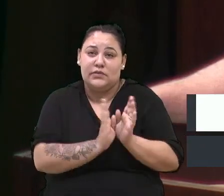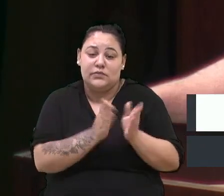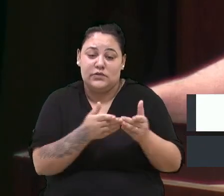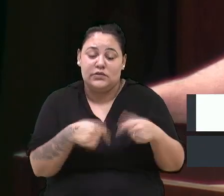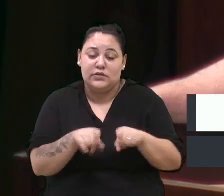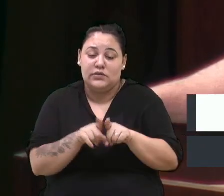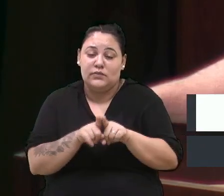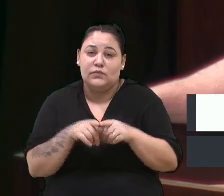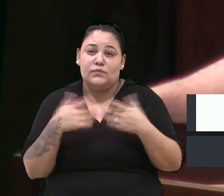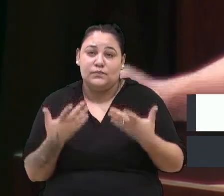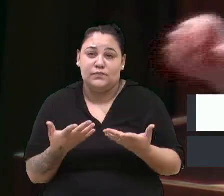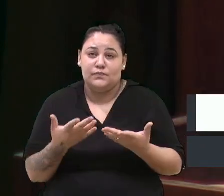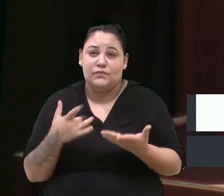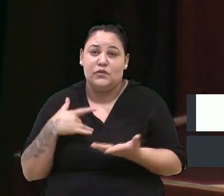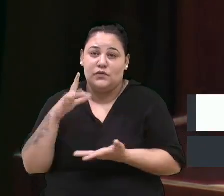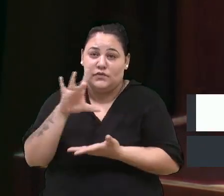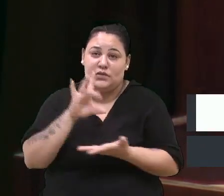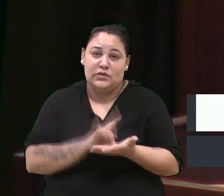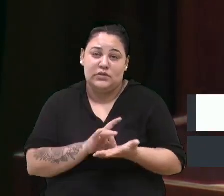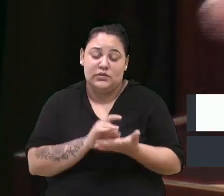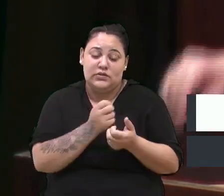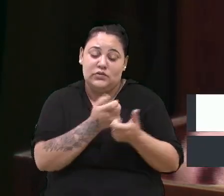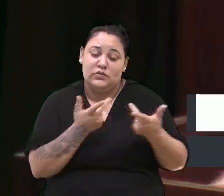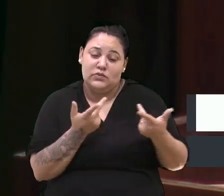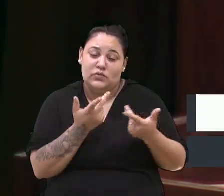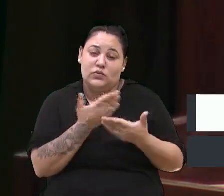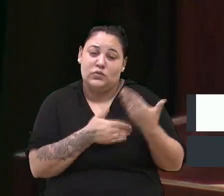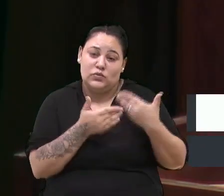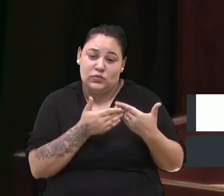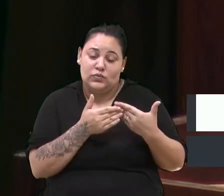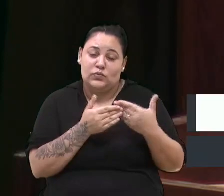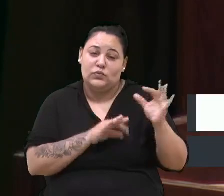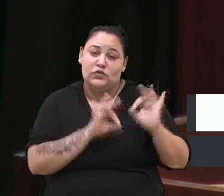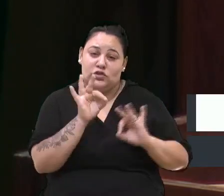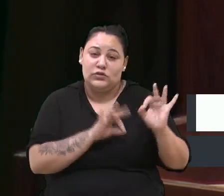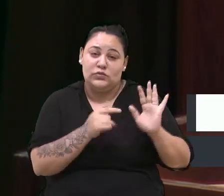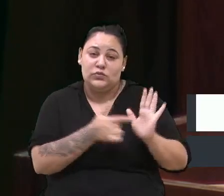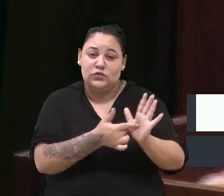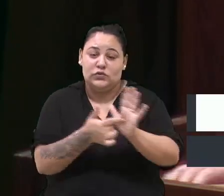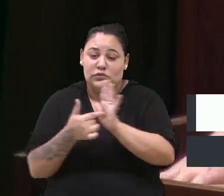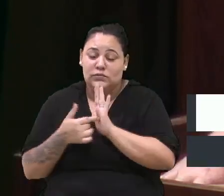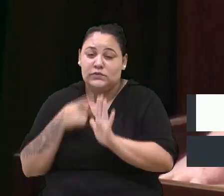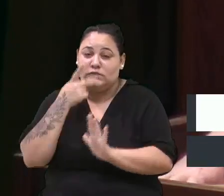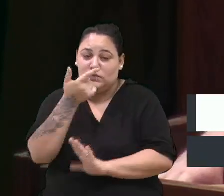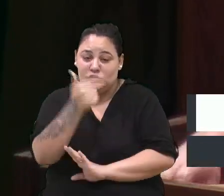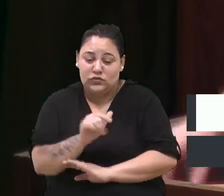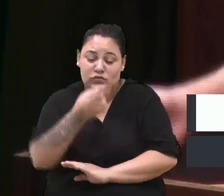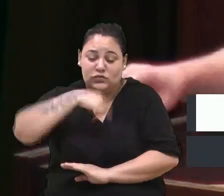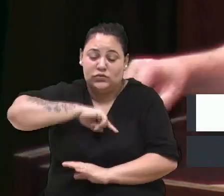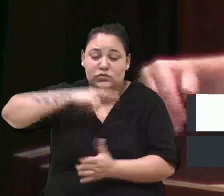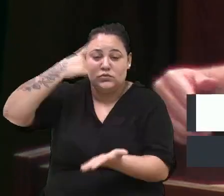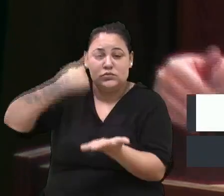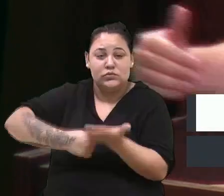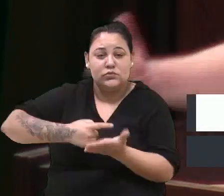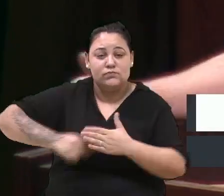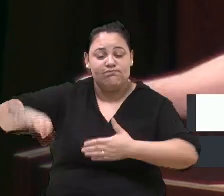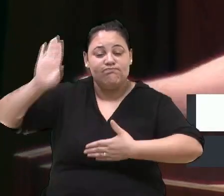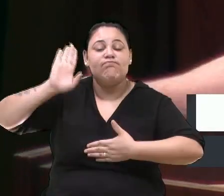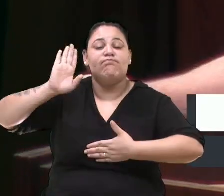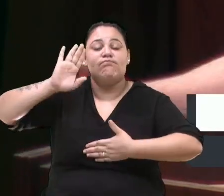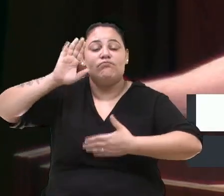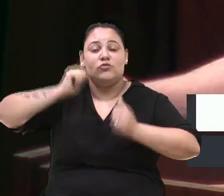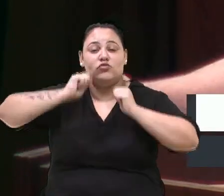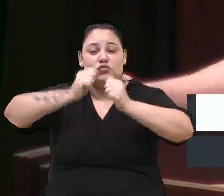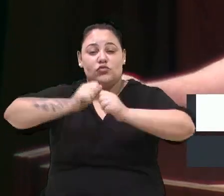Então, sancionando estes projetos, né, mostramos e reafirmamos o nosso compromisso com a comunidade caxiense, e muitos outros virão,